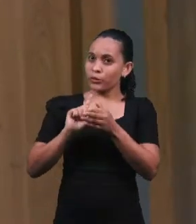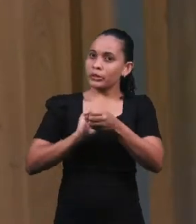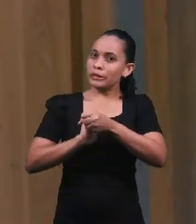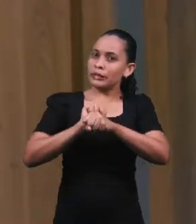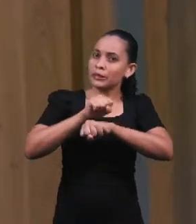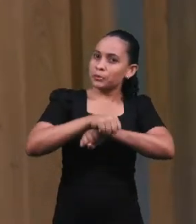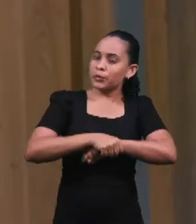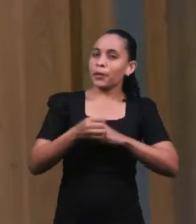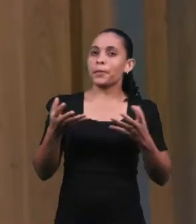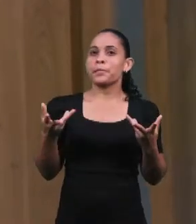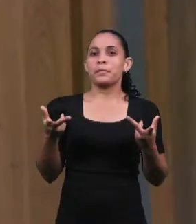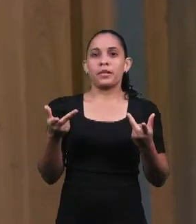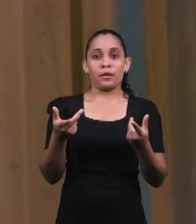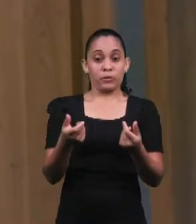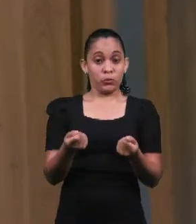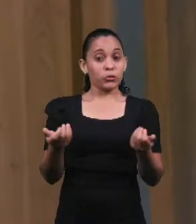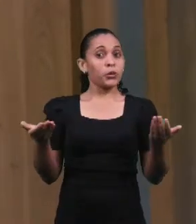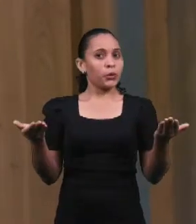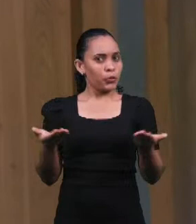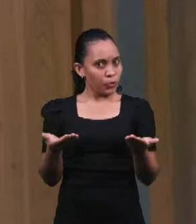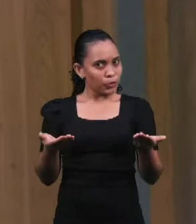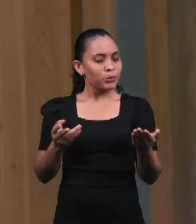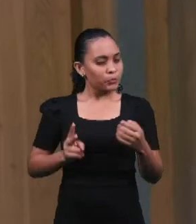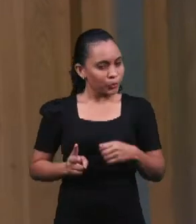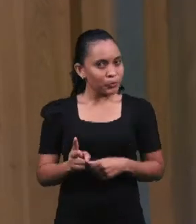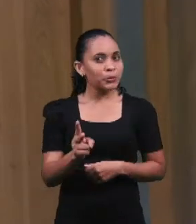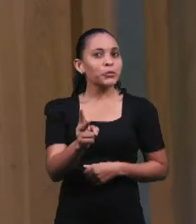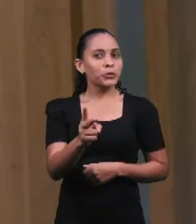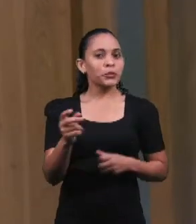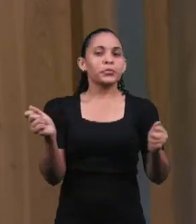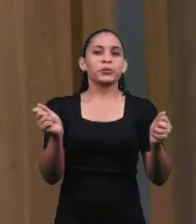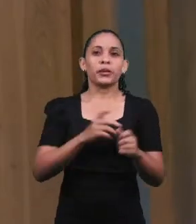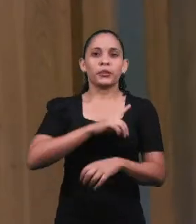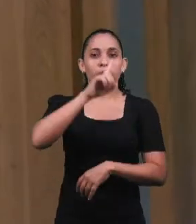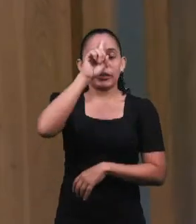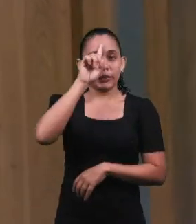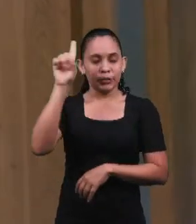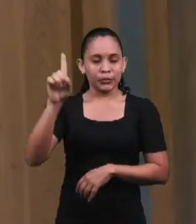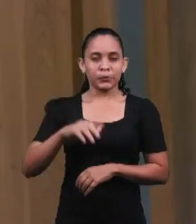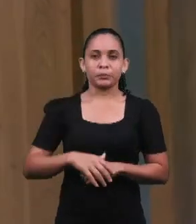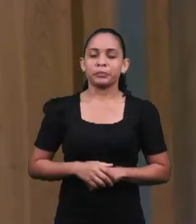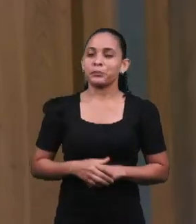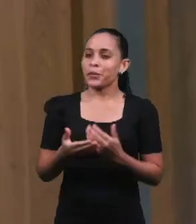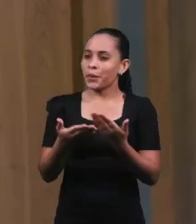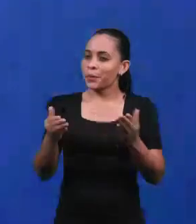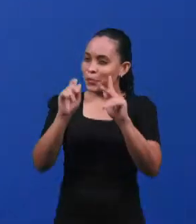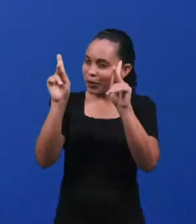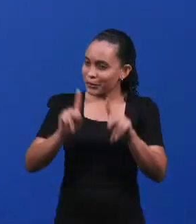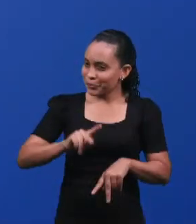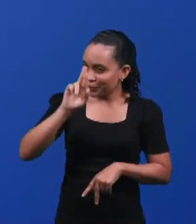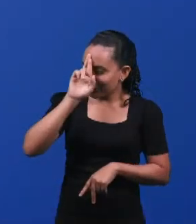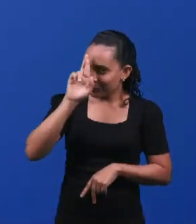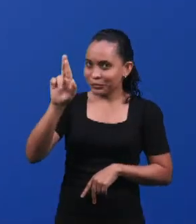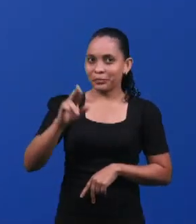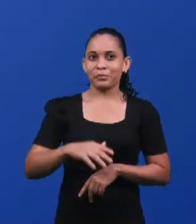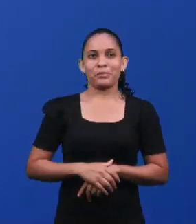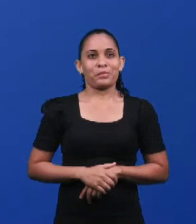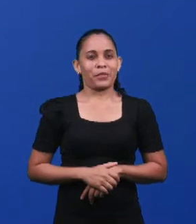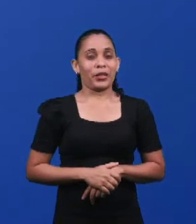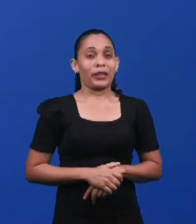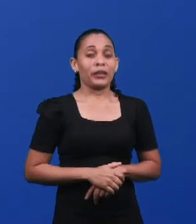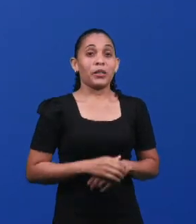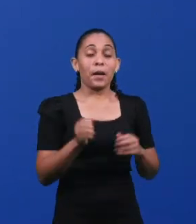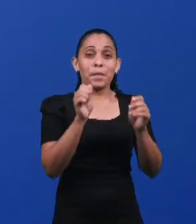maravilhoso e teremos outro hoje ainda. Glória a Deus. Lucas, a paz do Senhor Jesus, pode falar. Meus irmãos, a paz do